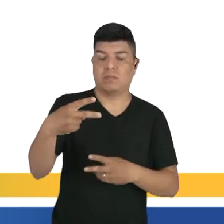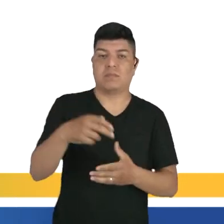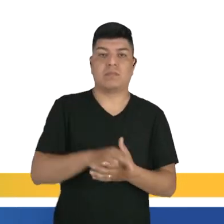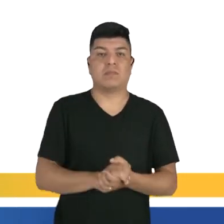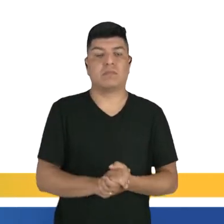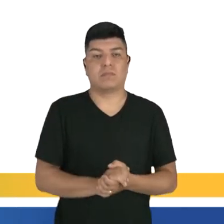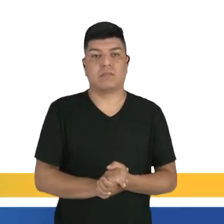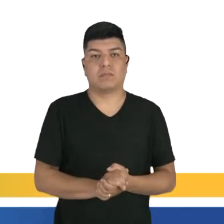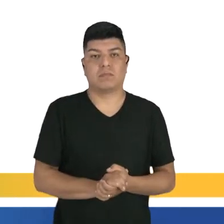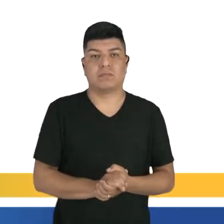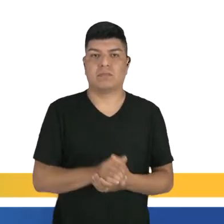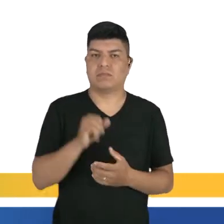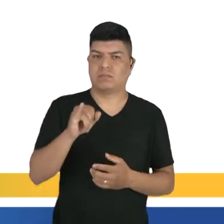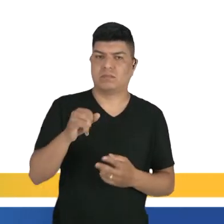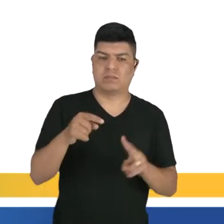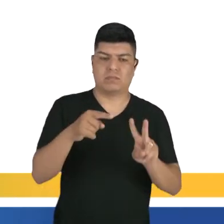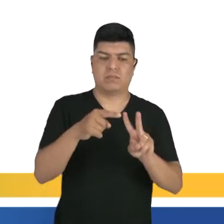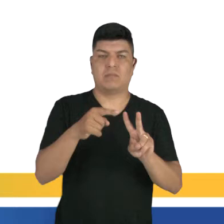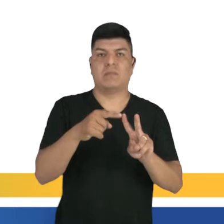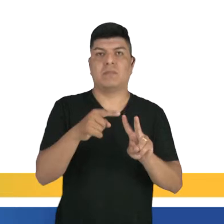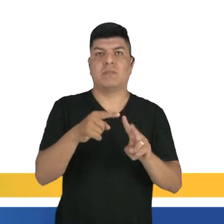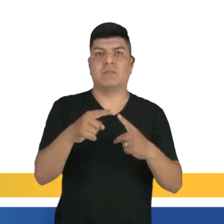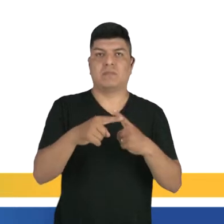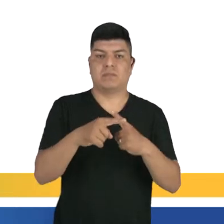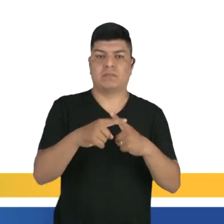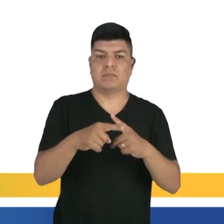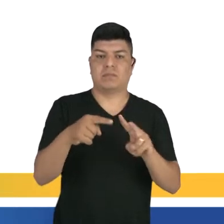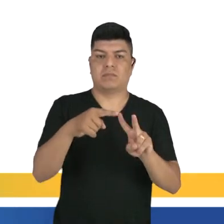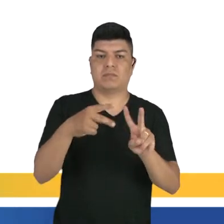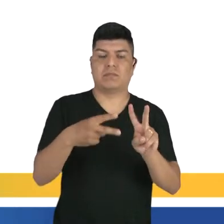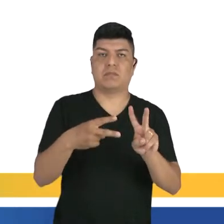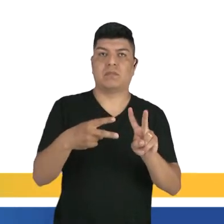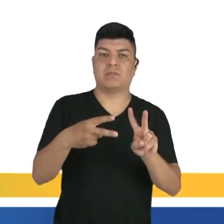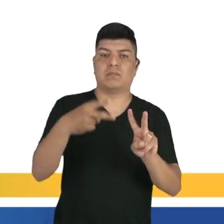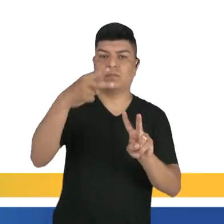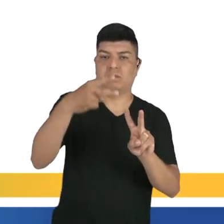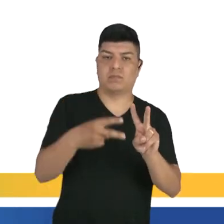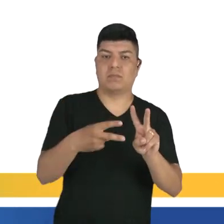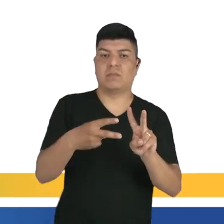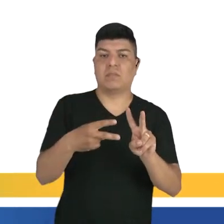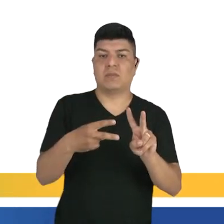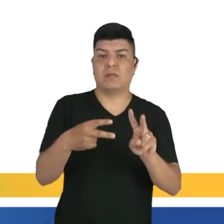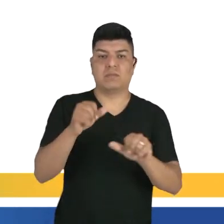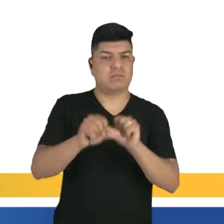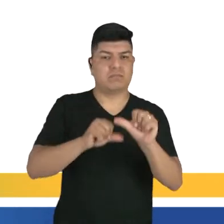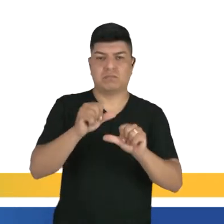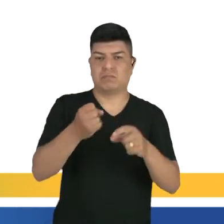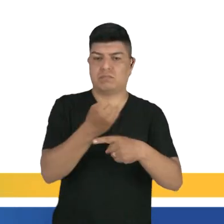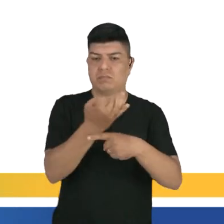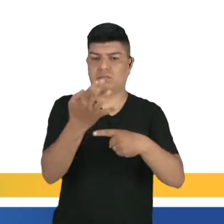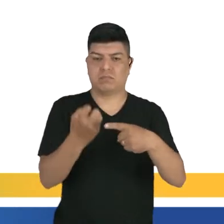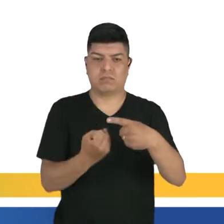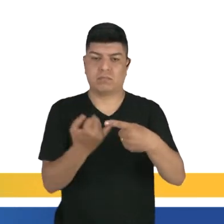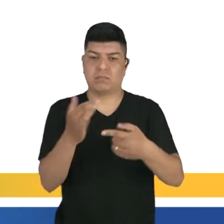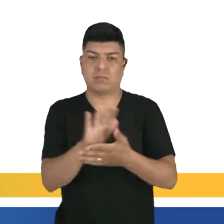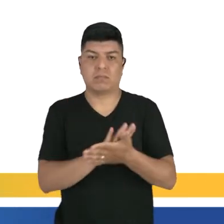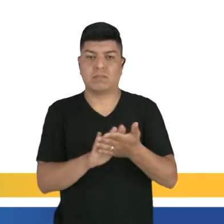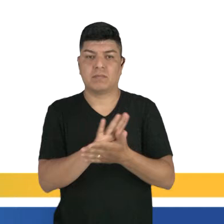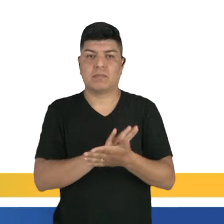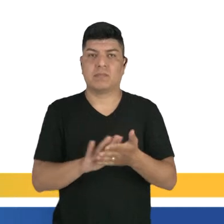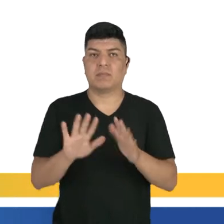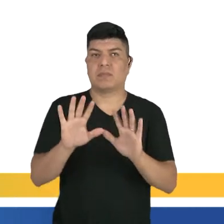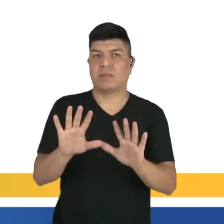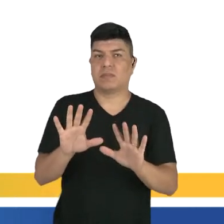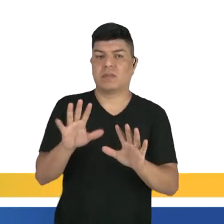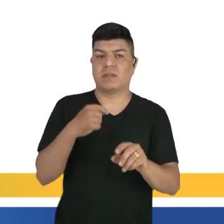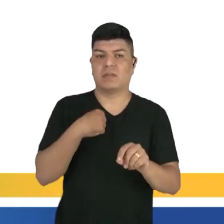2. Então, peraí, se eu multiplicar pela raiz de 2 em cima e embaixo, eu não altero a minha fração e, de